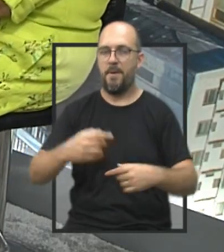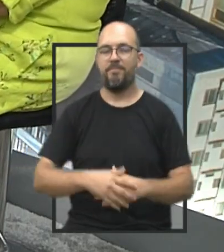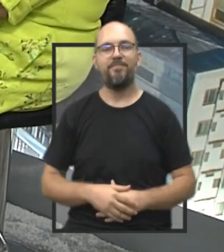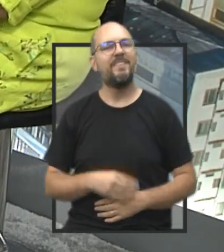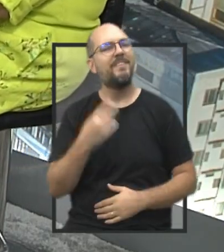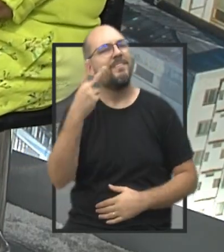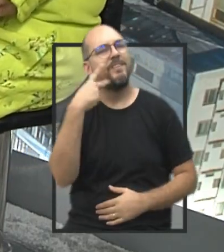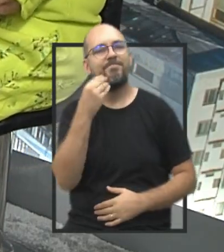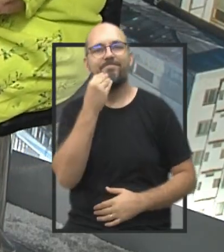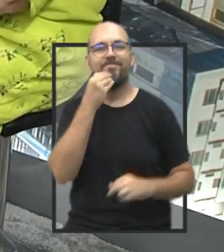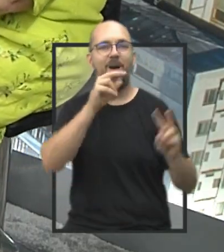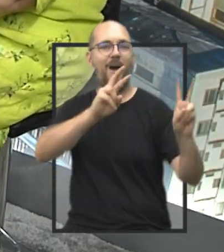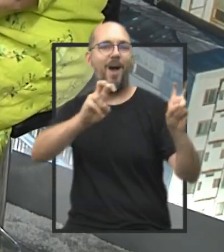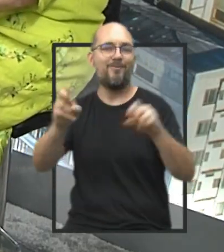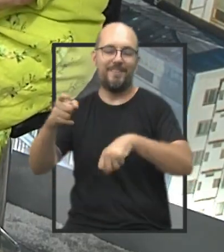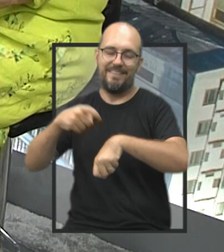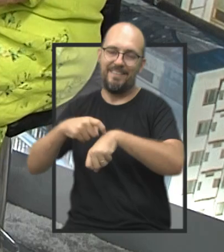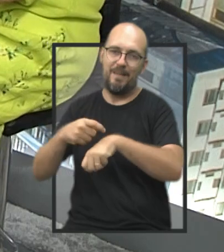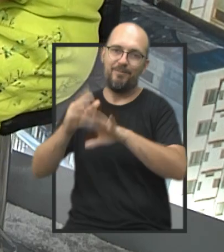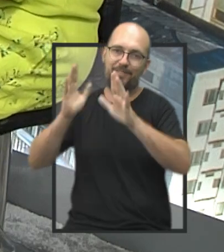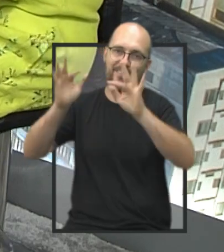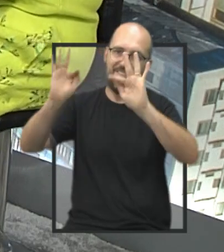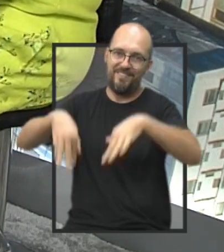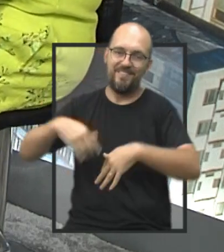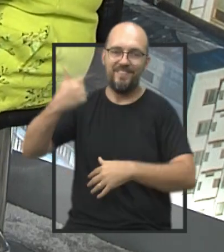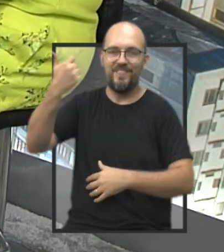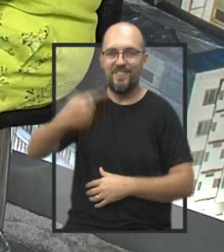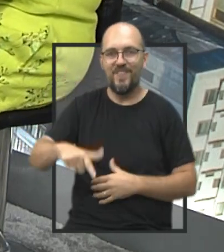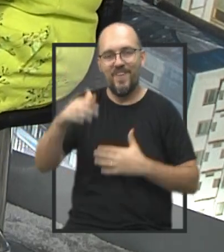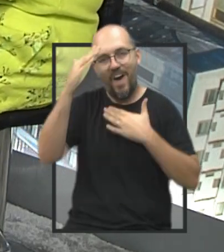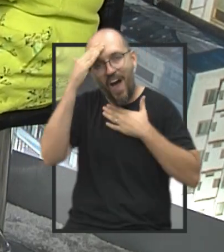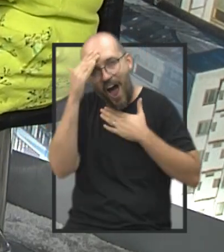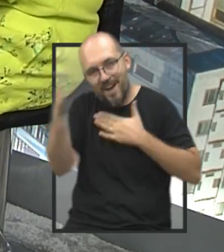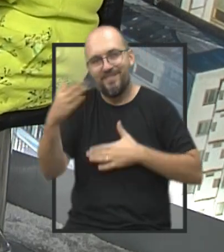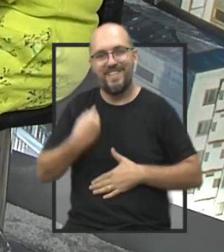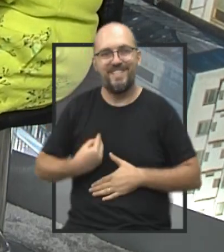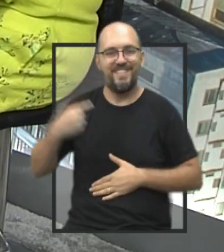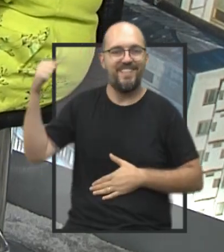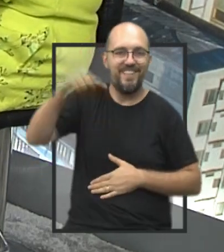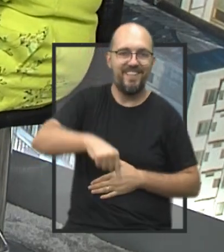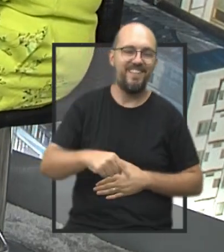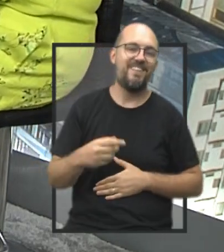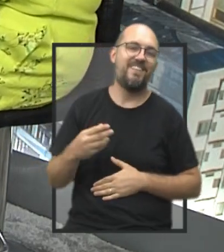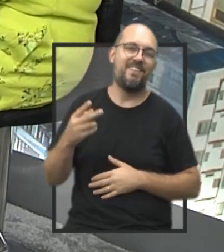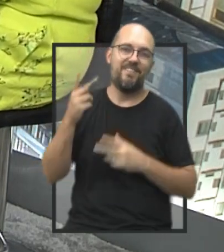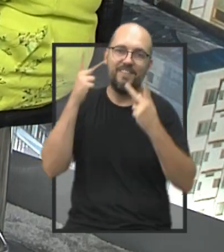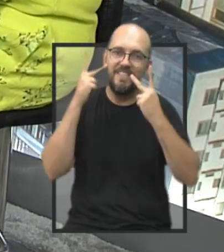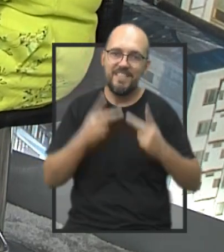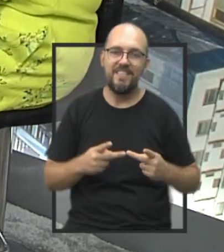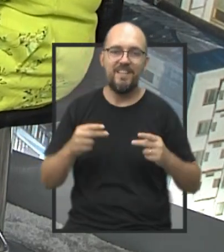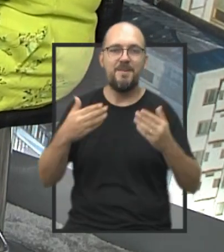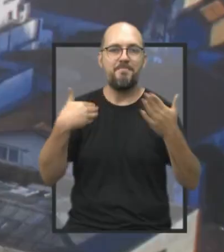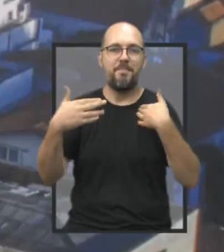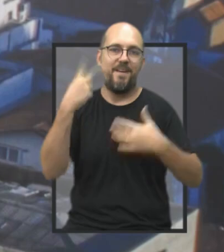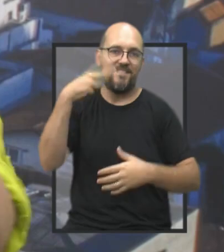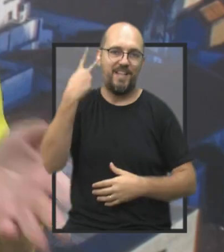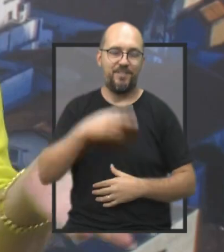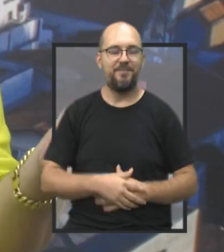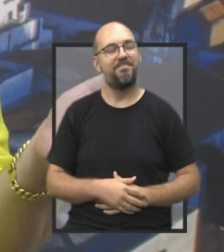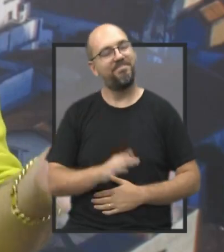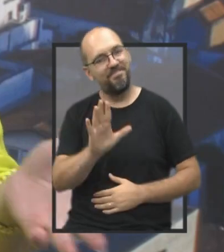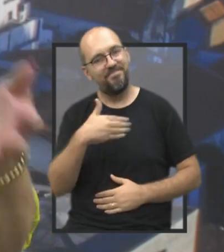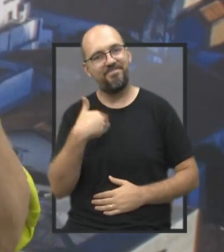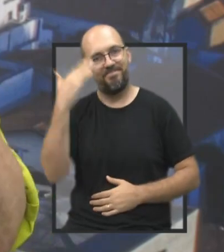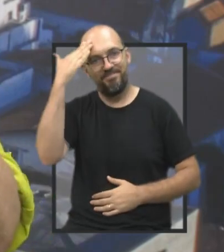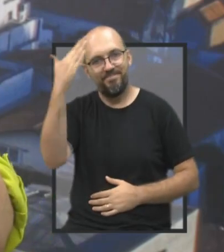muitos outros assuntos, mas o nosso tempo já se esgotou. Mais uma vez, obrigado pela sua visita, pela sua vinda aqui no Fala Vereador. Eu que